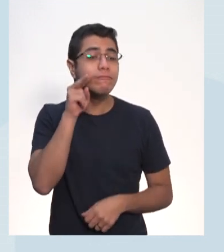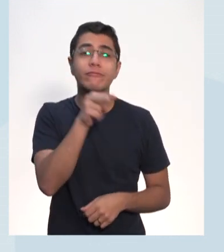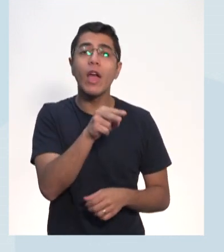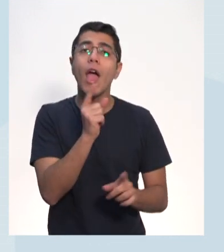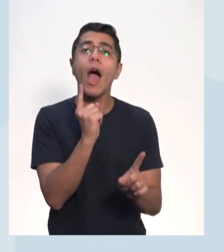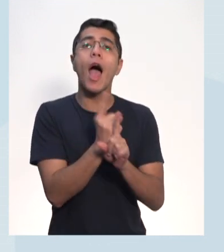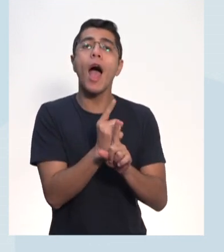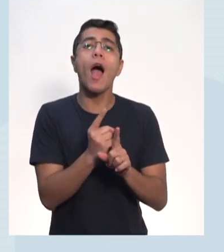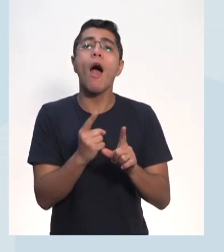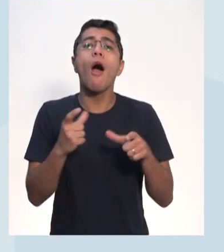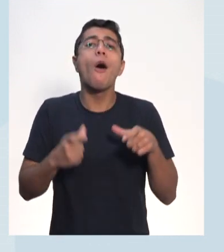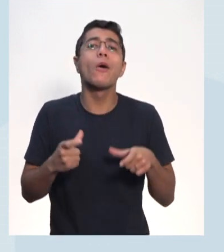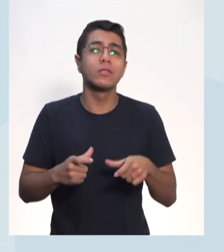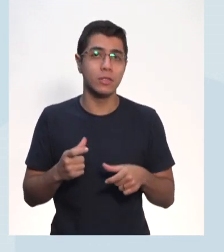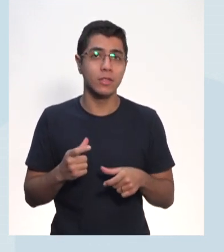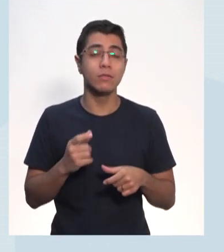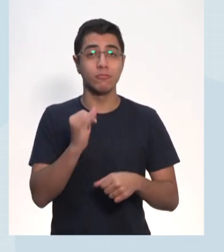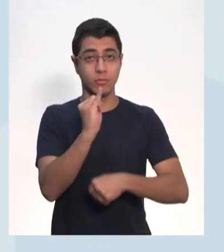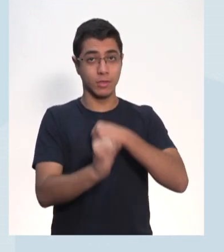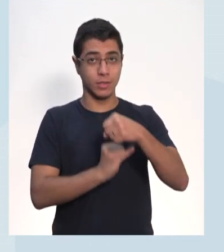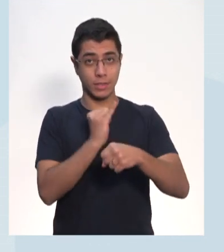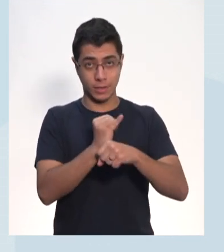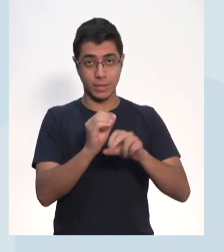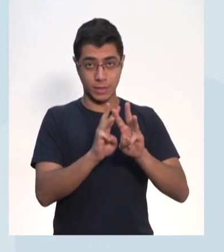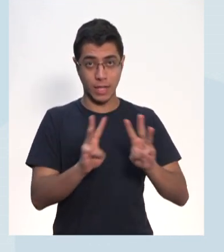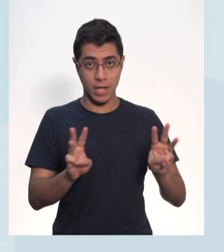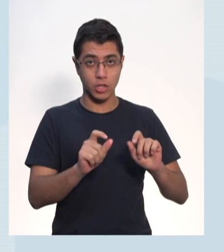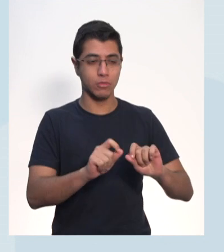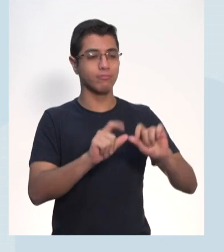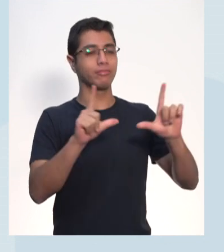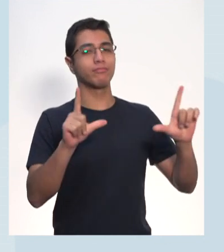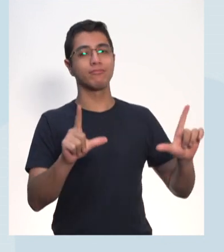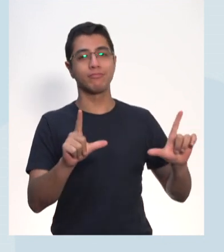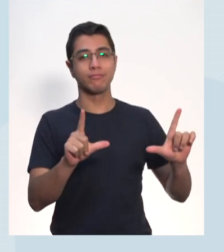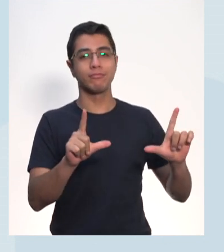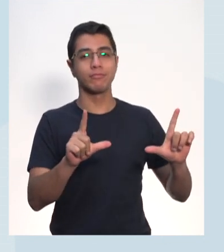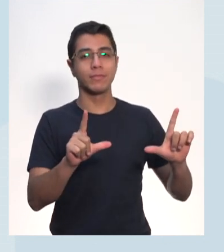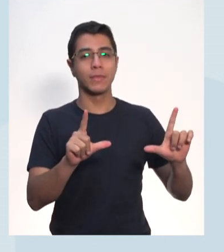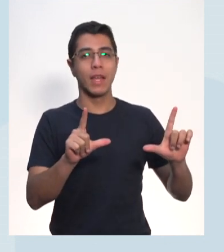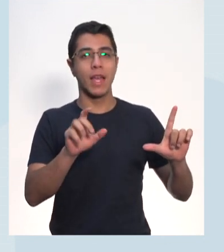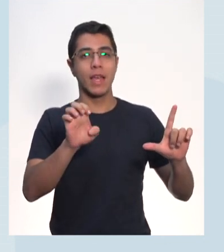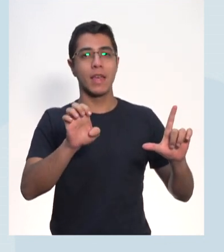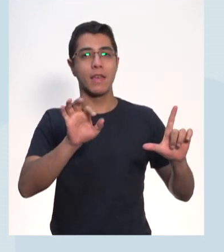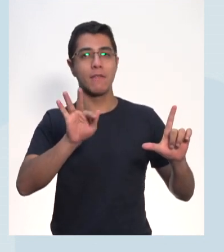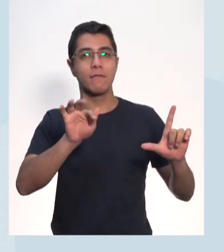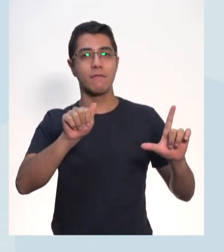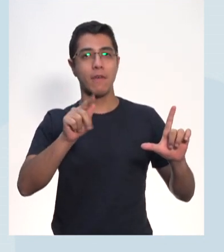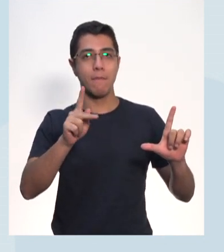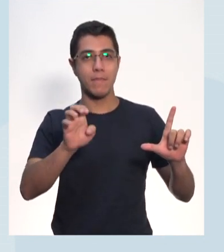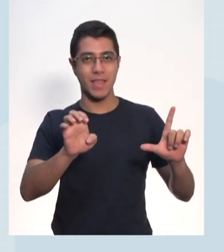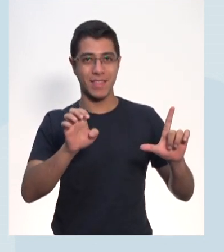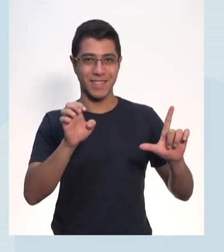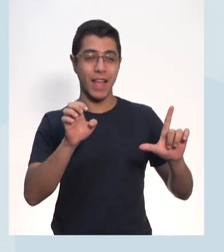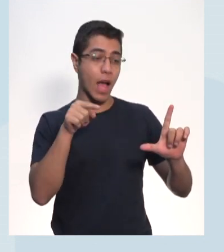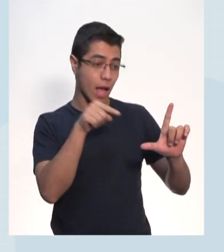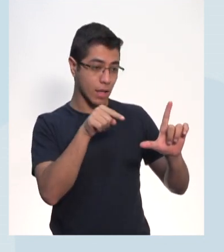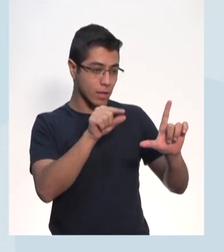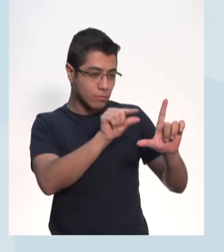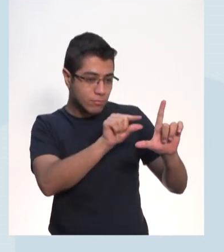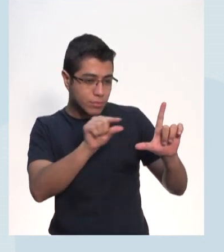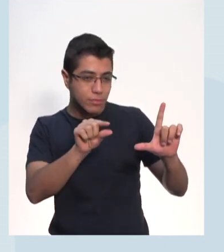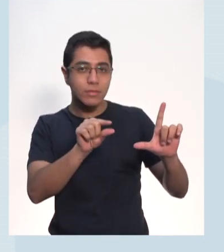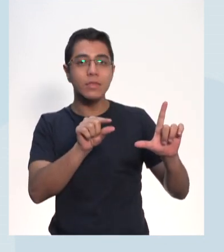EFAP, tá? Lá no Escola de Formação, né? Vocês podem ir no item Acesso